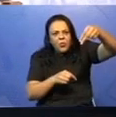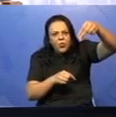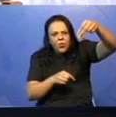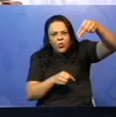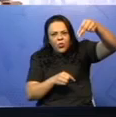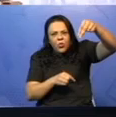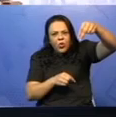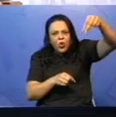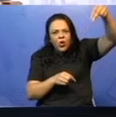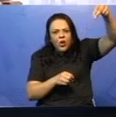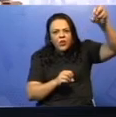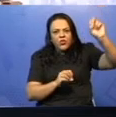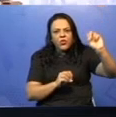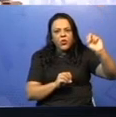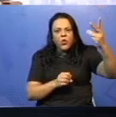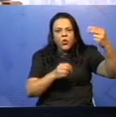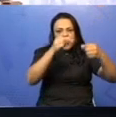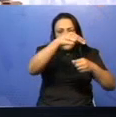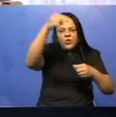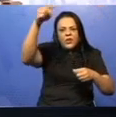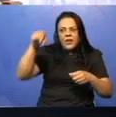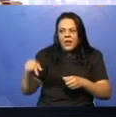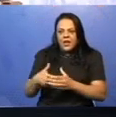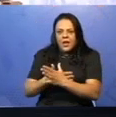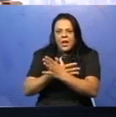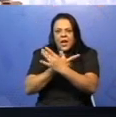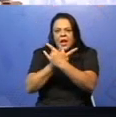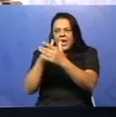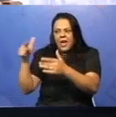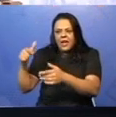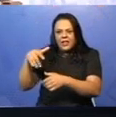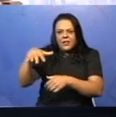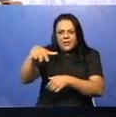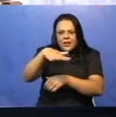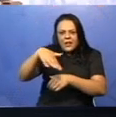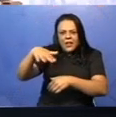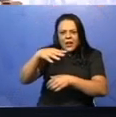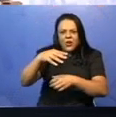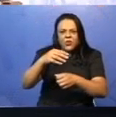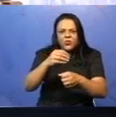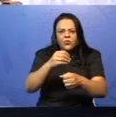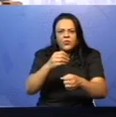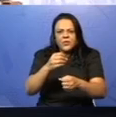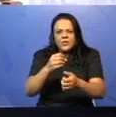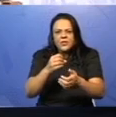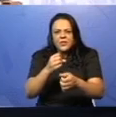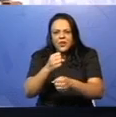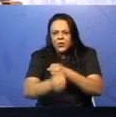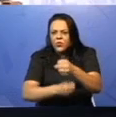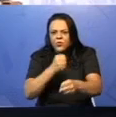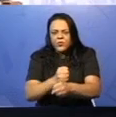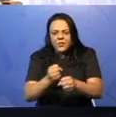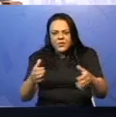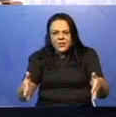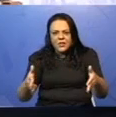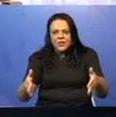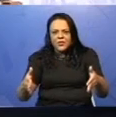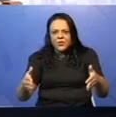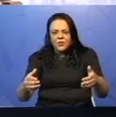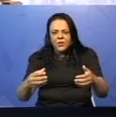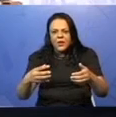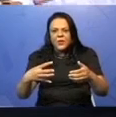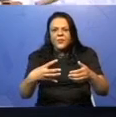por lá, e elas ficam, por exemplo, uma centena de anos, algumas décadas, se reproduzindo naquele